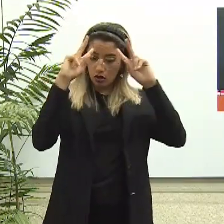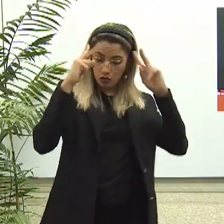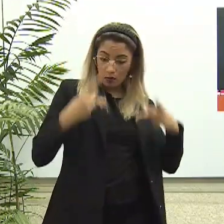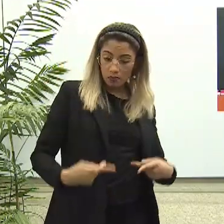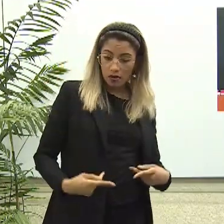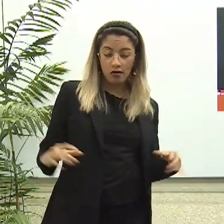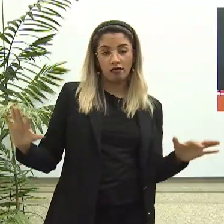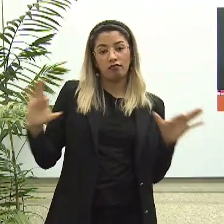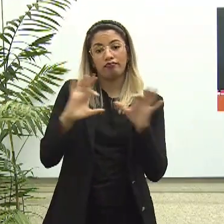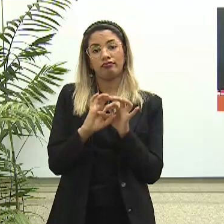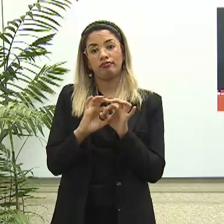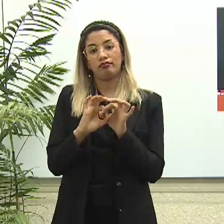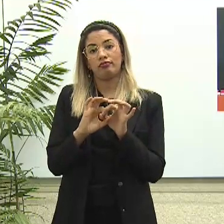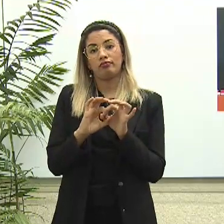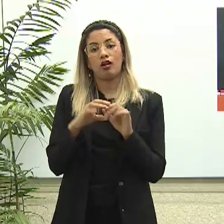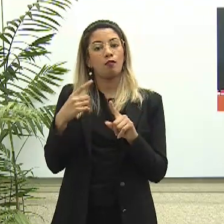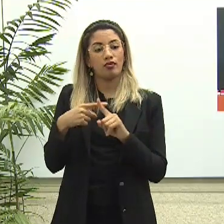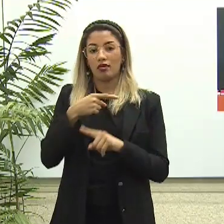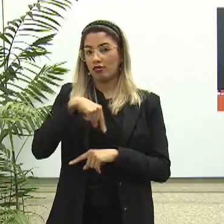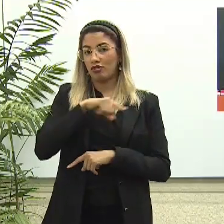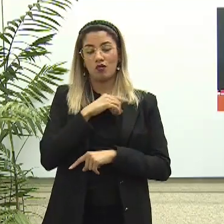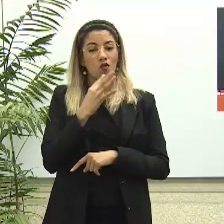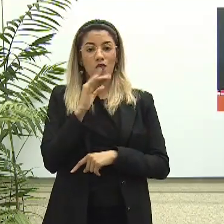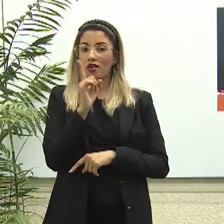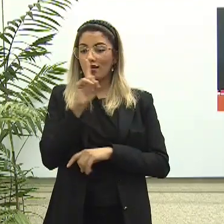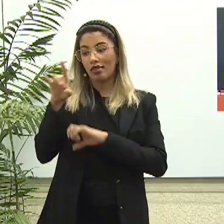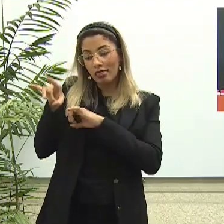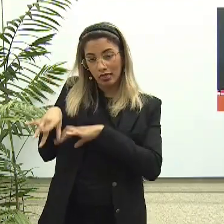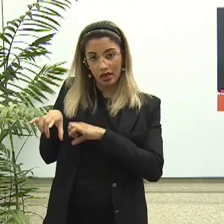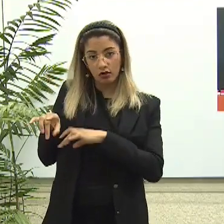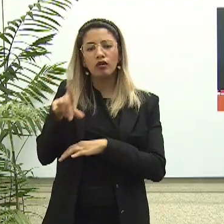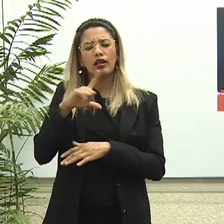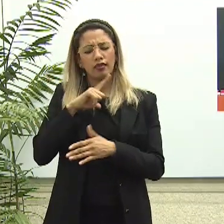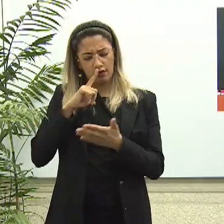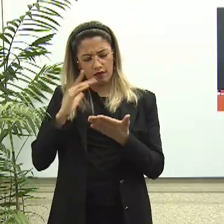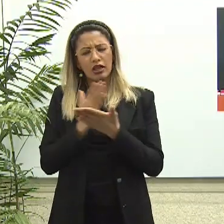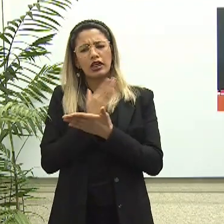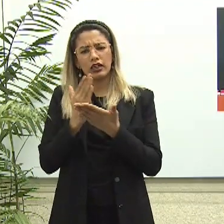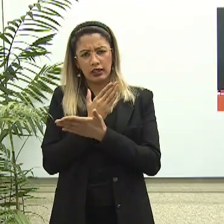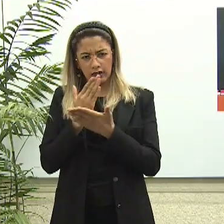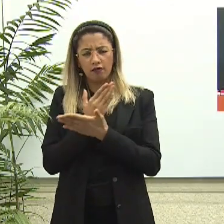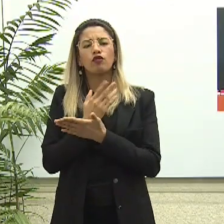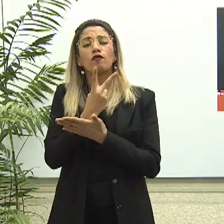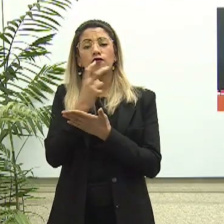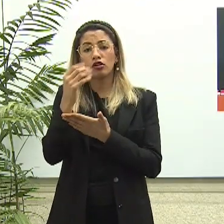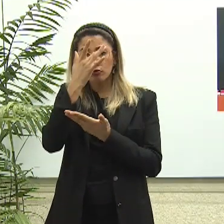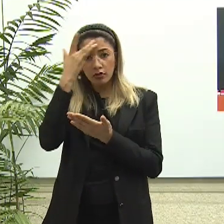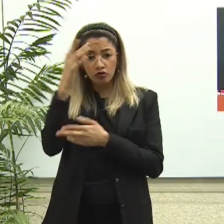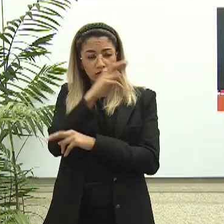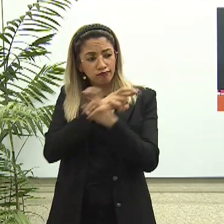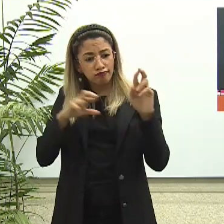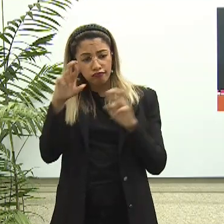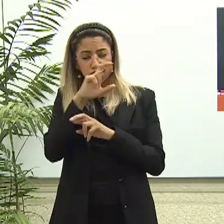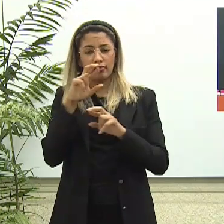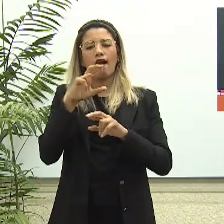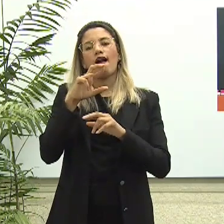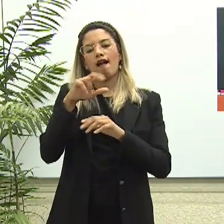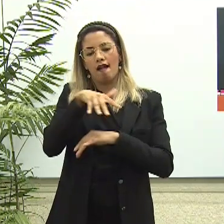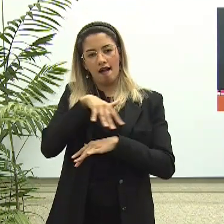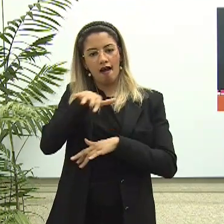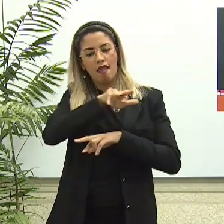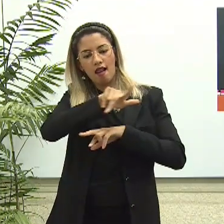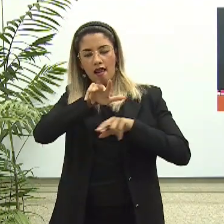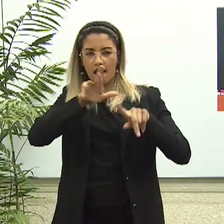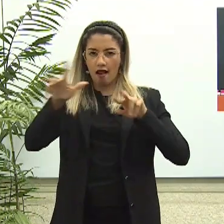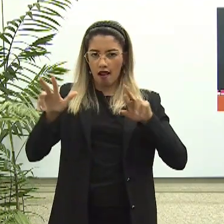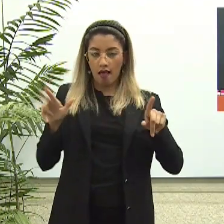técnica nós Esse livro foi revisado por mais de 20 pessoas de várias áreas né inclusive algumas pessoas da área